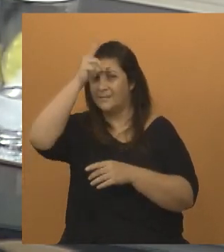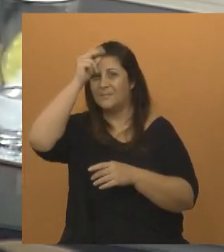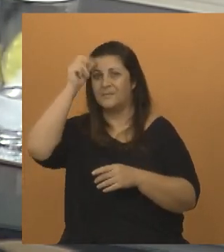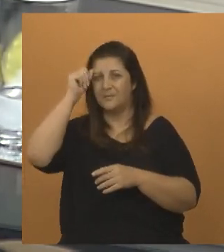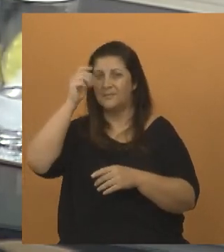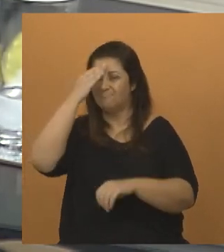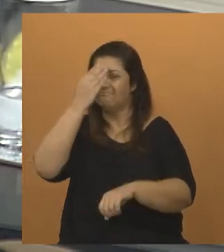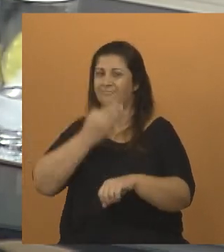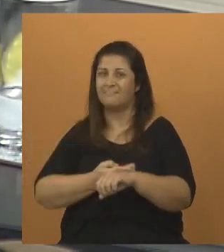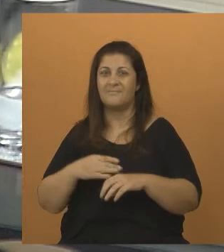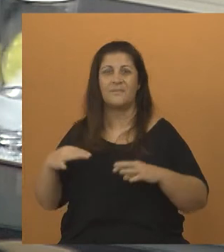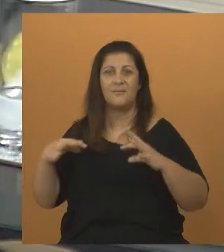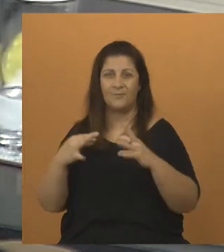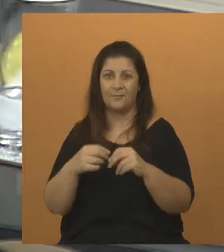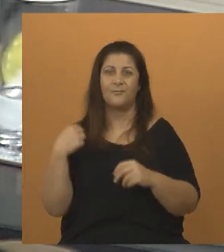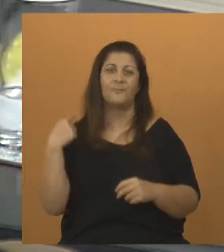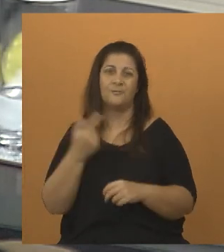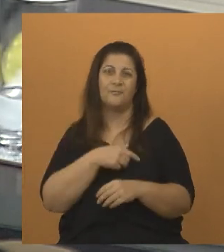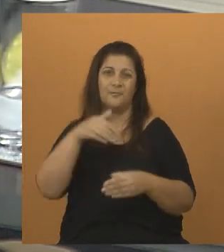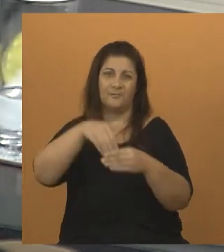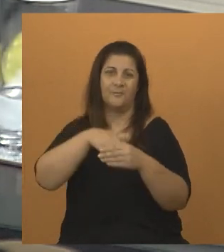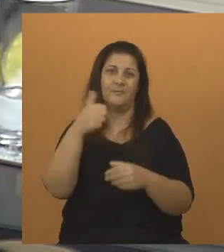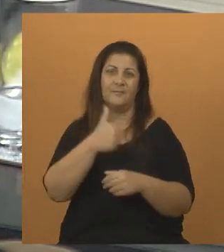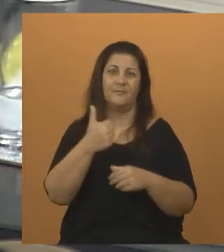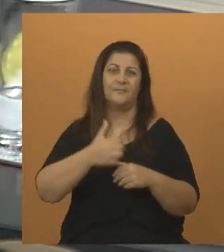certeza que todos nós vamos votar favorável.